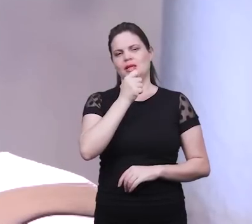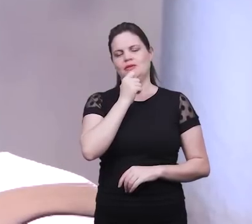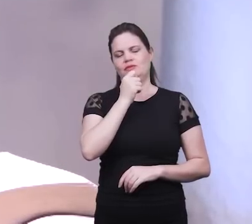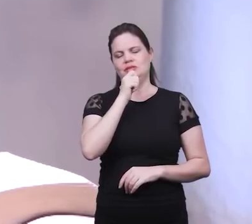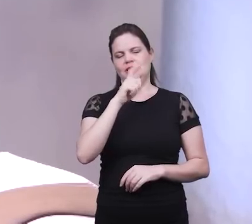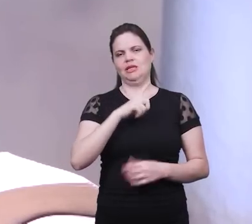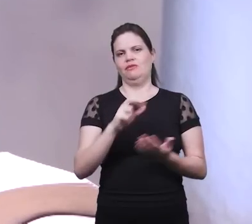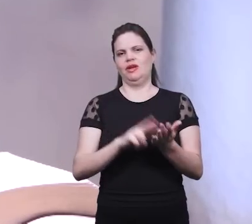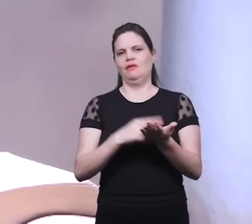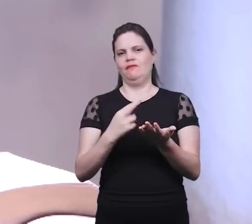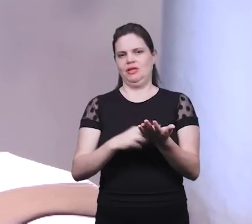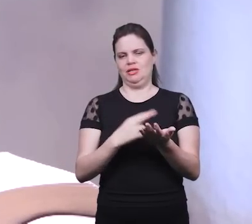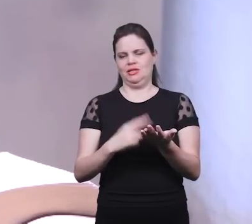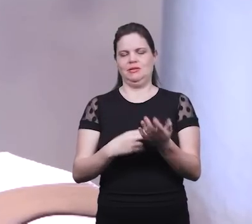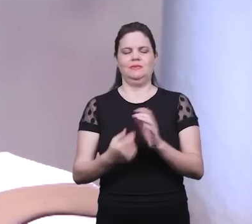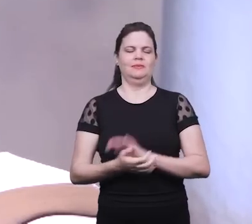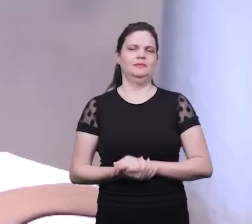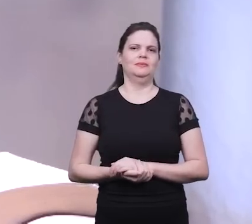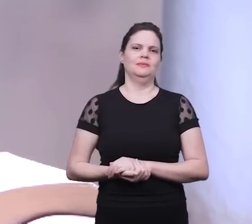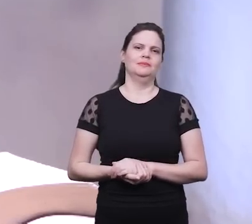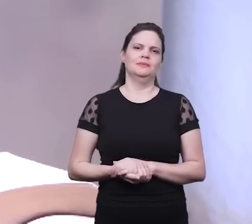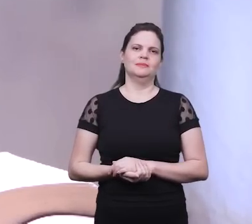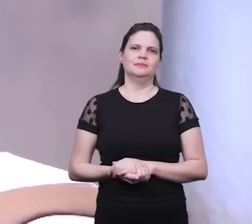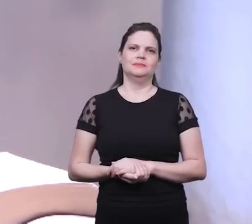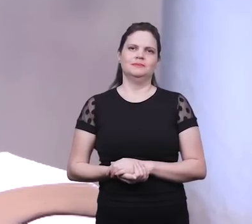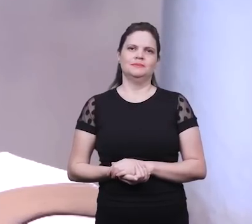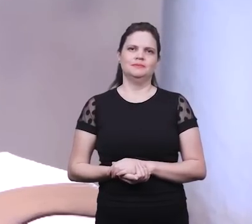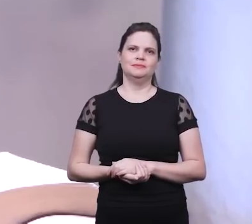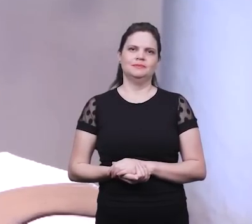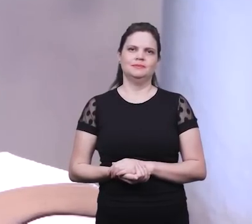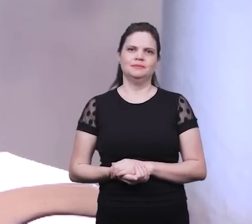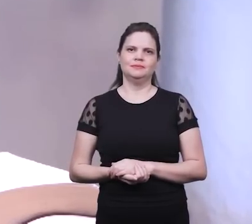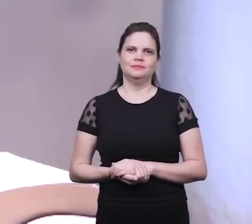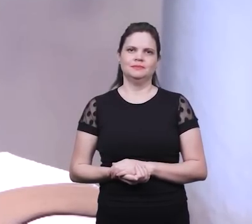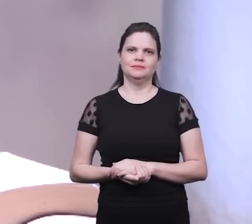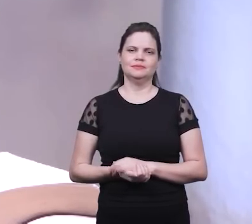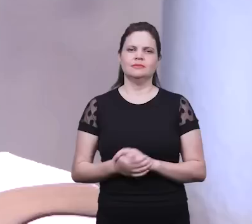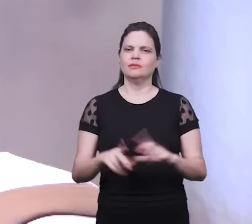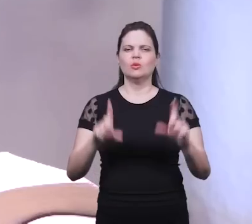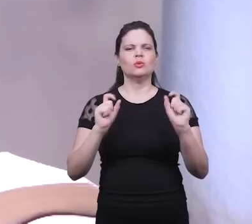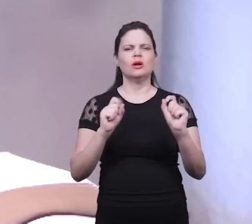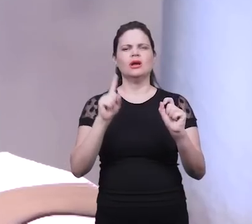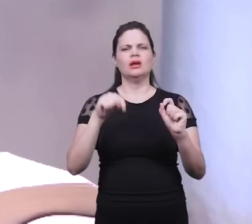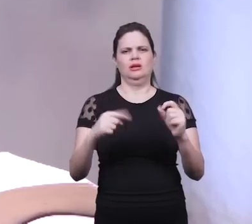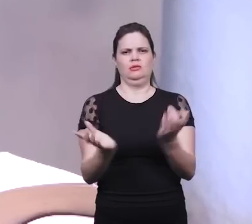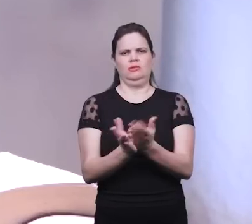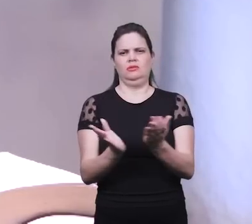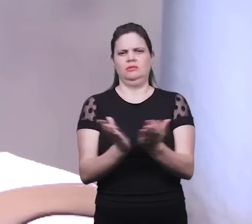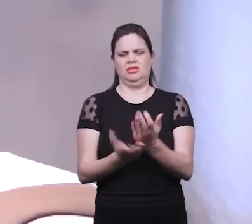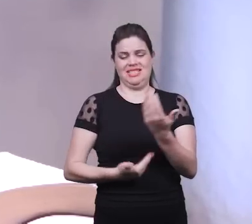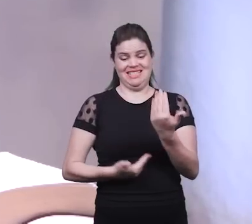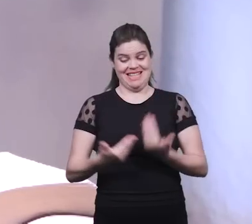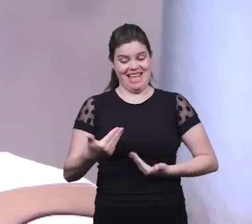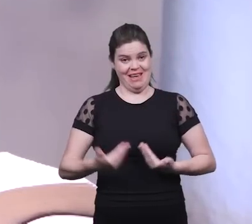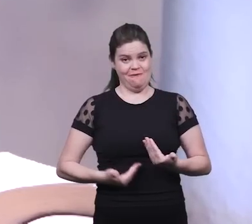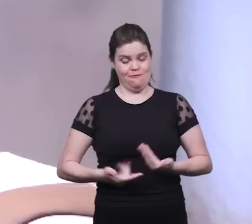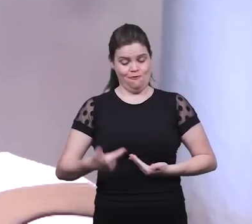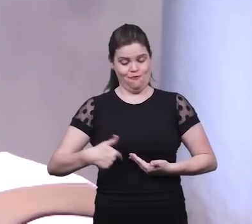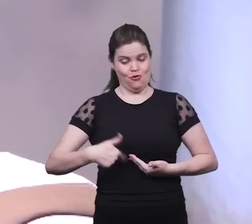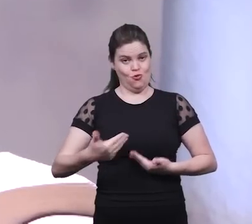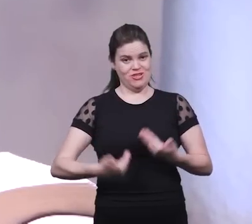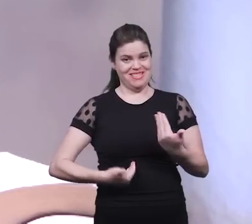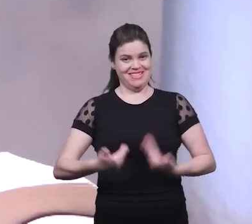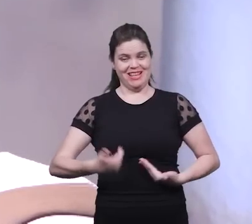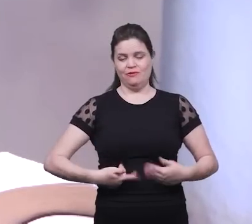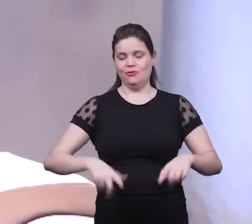né? Uma revista falando sobre o que é o crente, o servo de Deus. Ele nunca desiste, né? Nunca desiste. Não tem